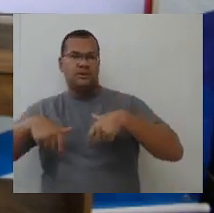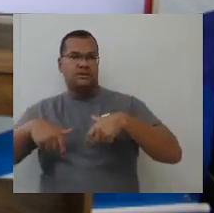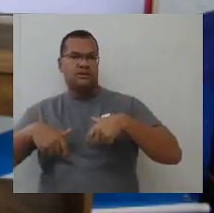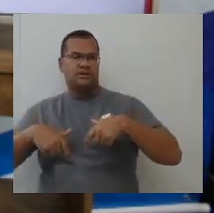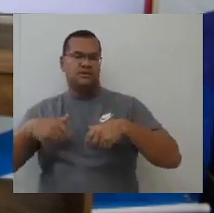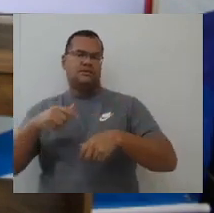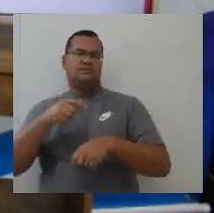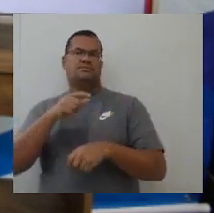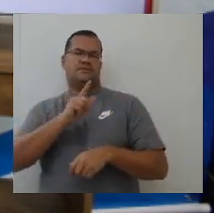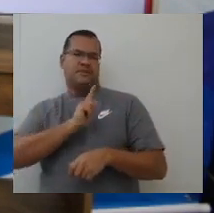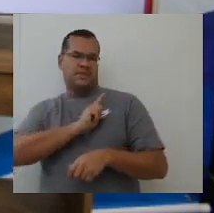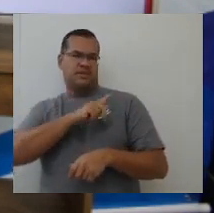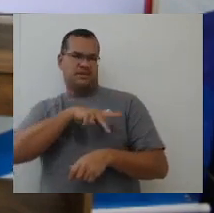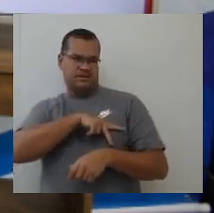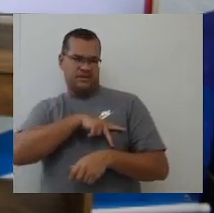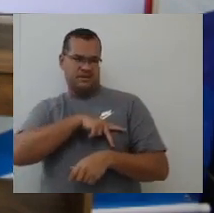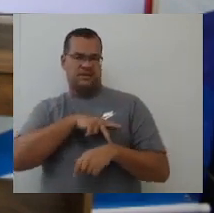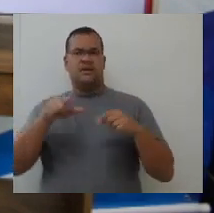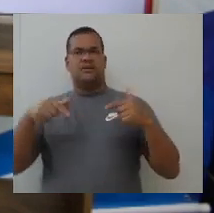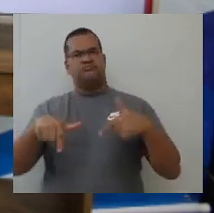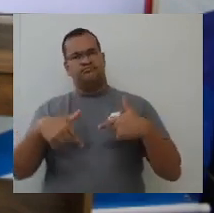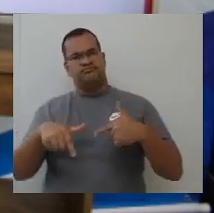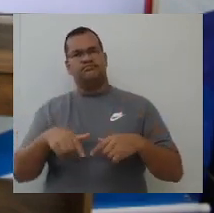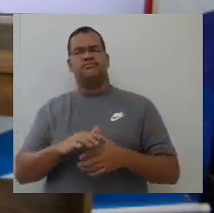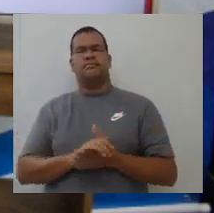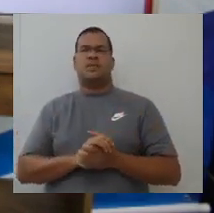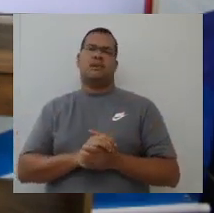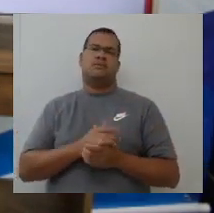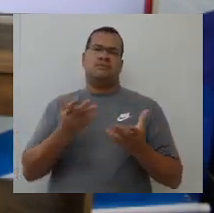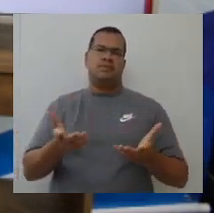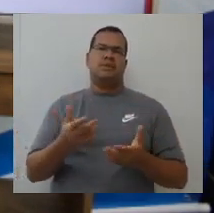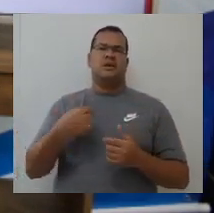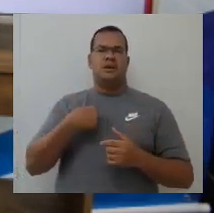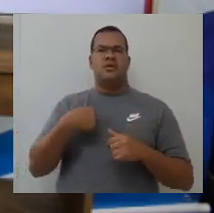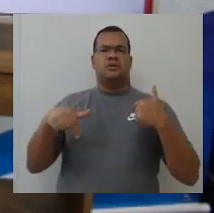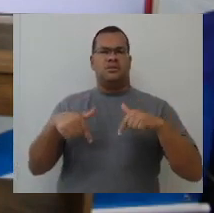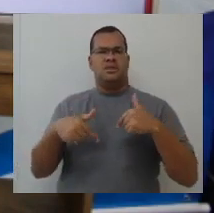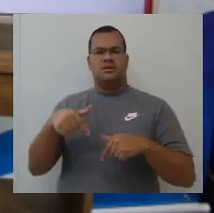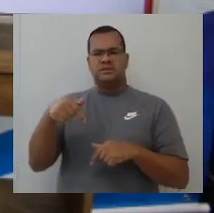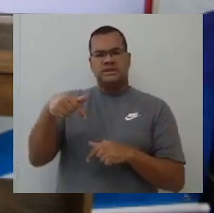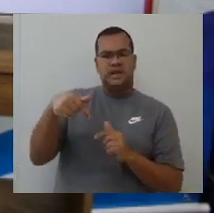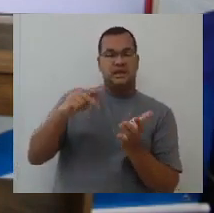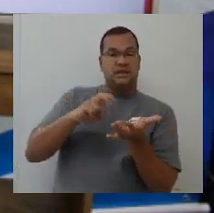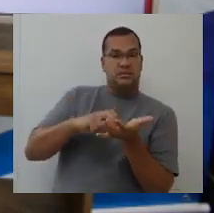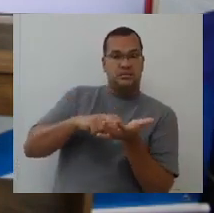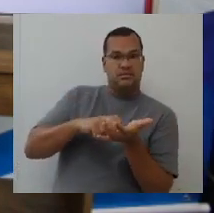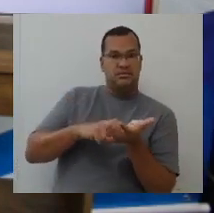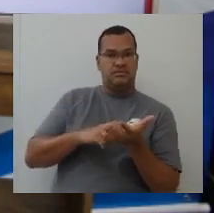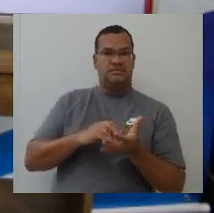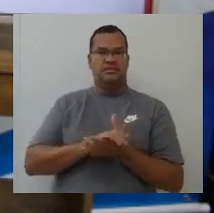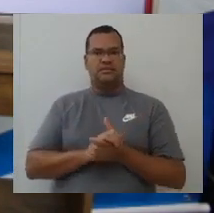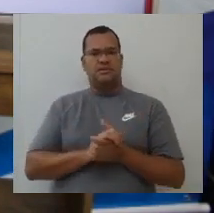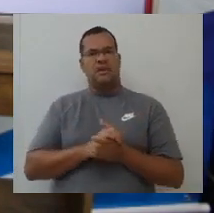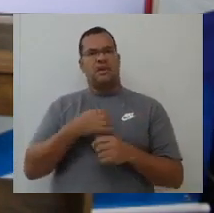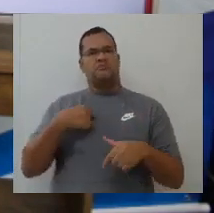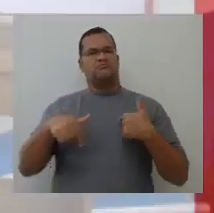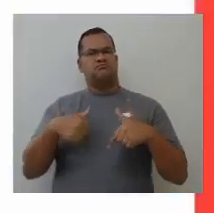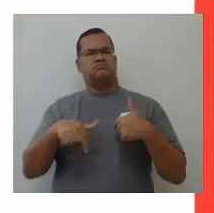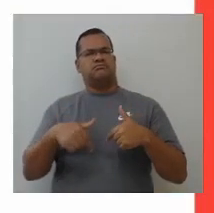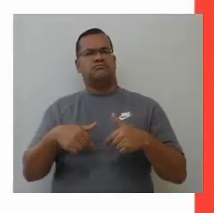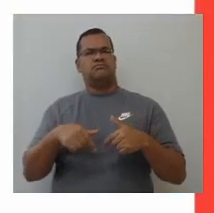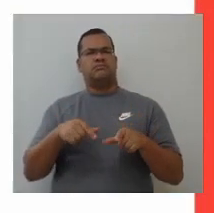work at ginásio pernambucano. Eu posso dizer, eu trabalho às 7 da manhã. I work at 7. Então eu posso, depois